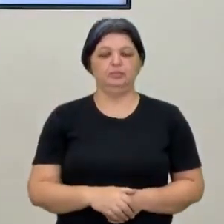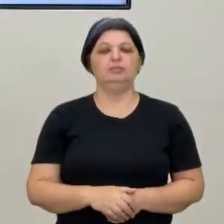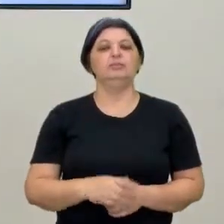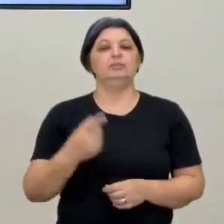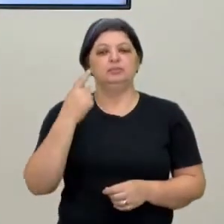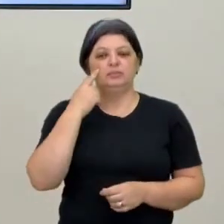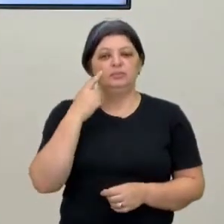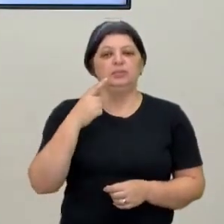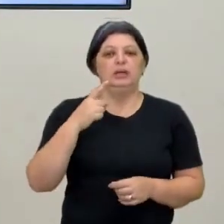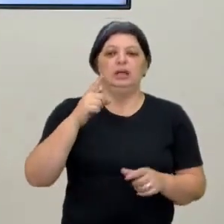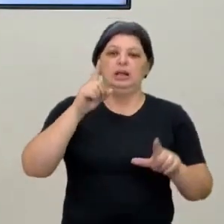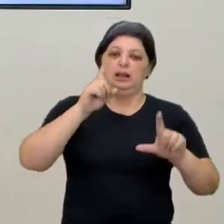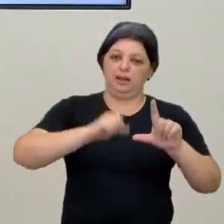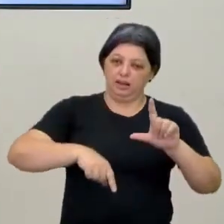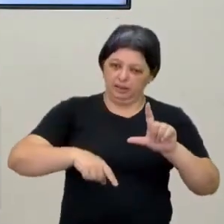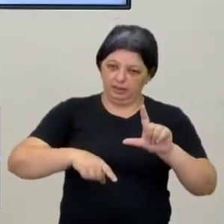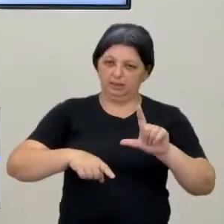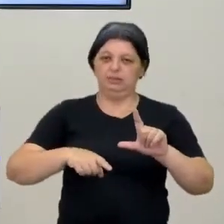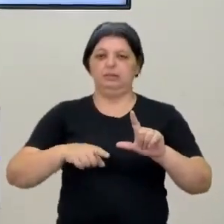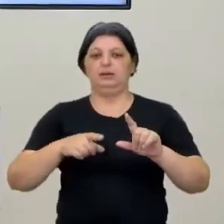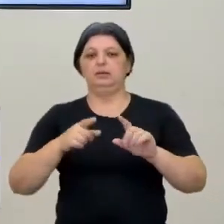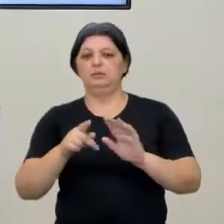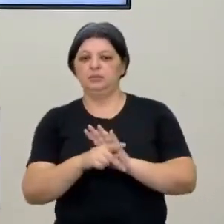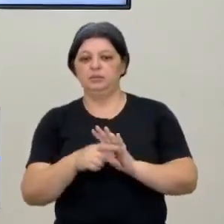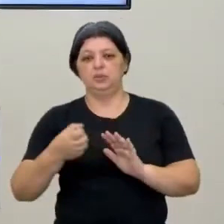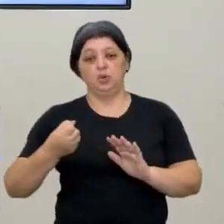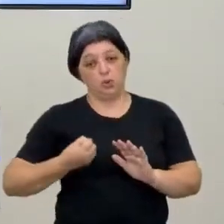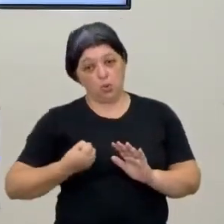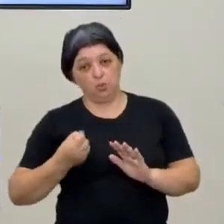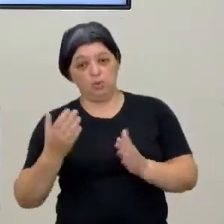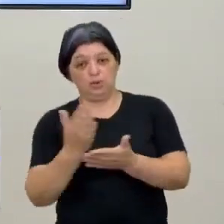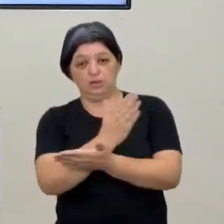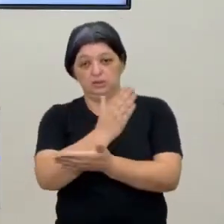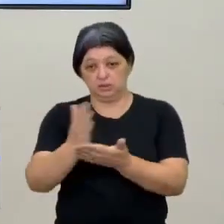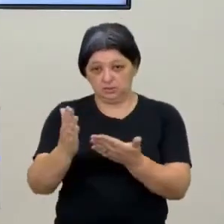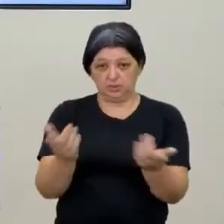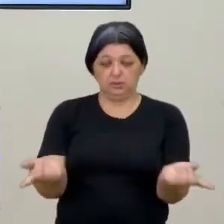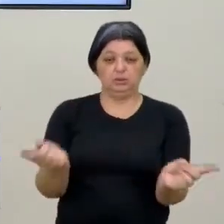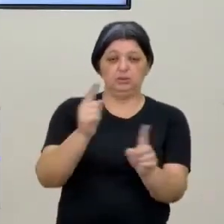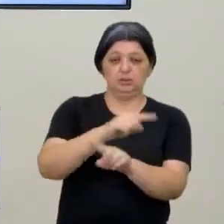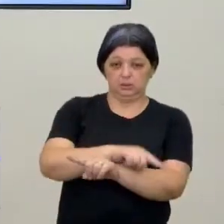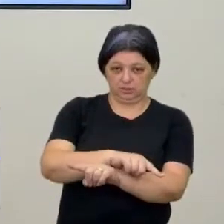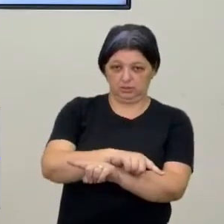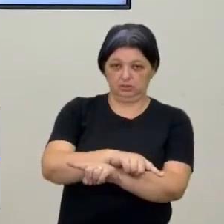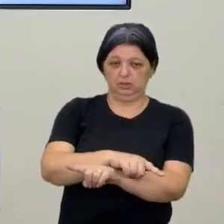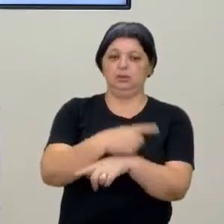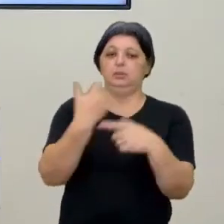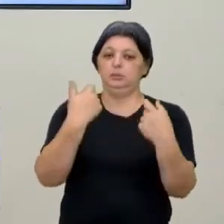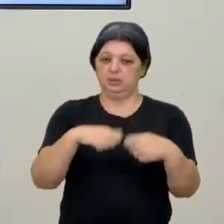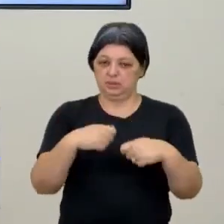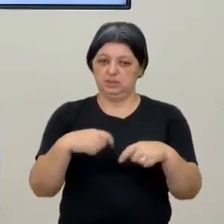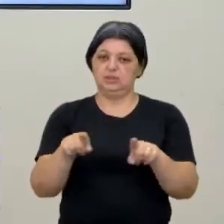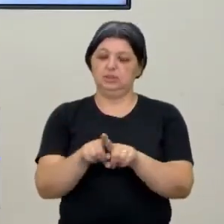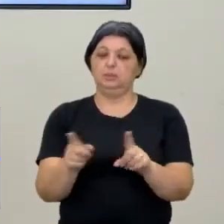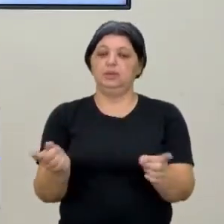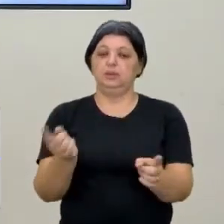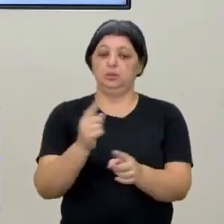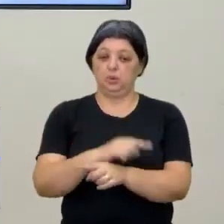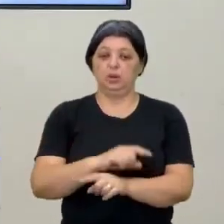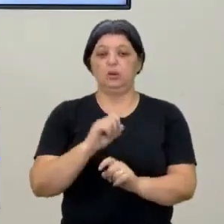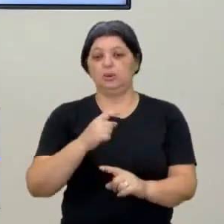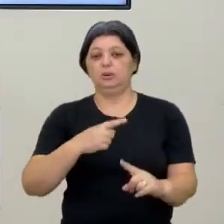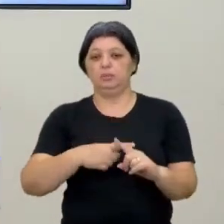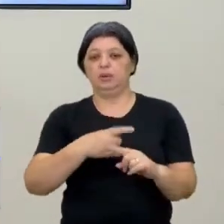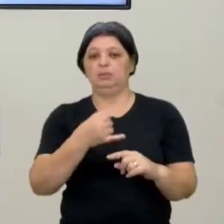tem letra fica de um lado e quem não tem você põe do outro. Quem trocar de lado tem que trocar a operação, tá bom? Vocês vão ter mais